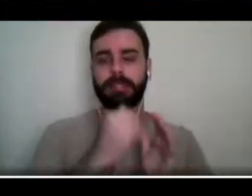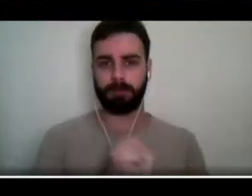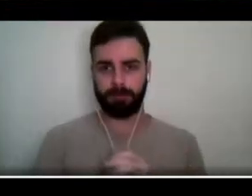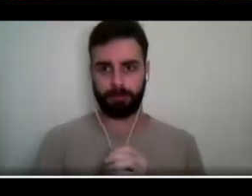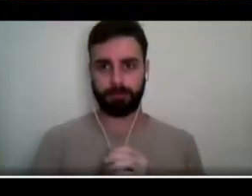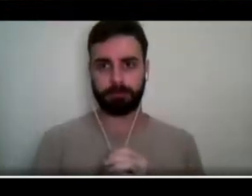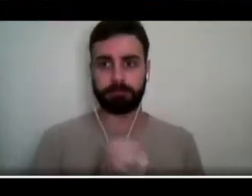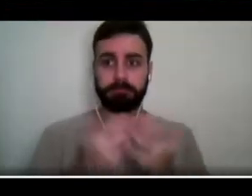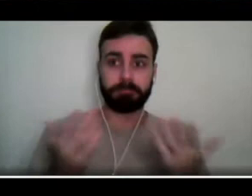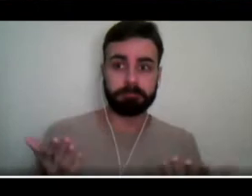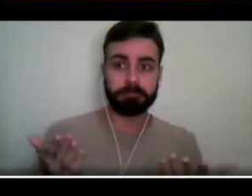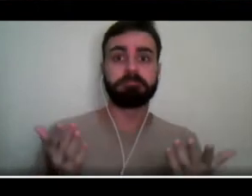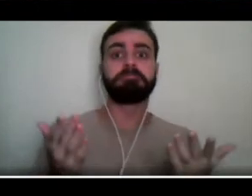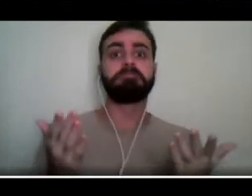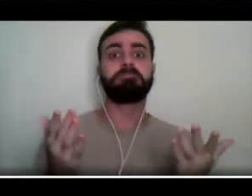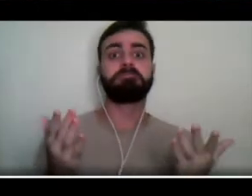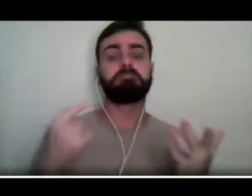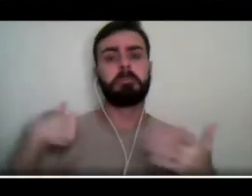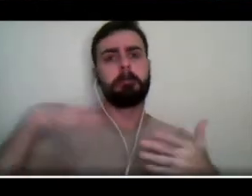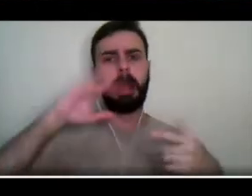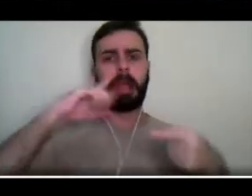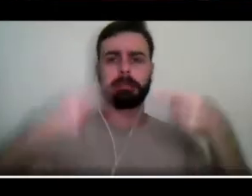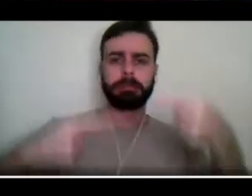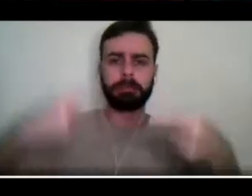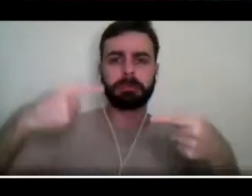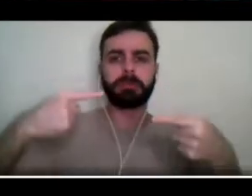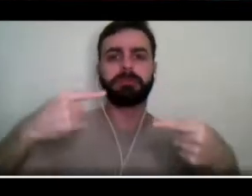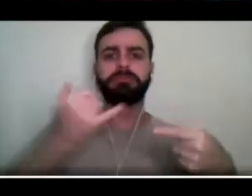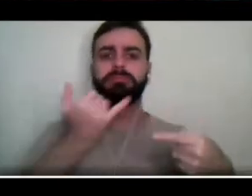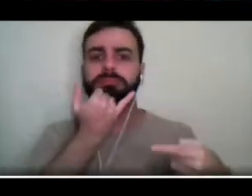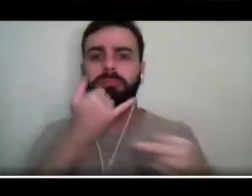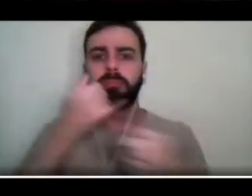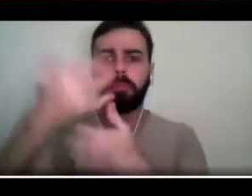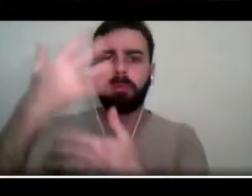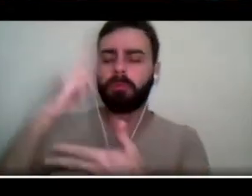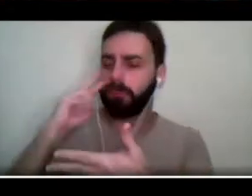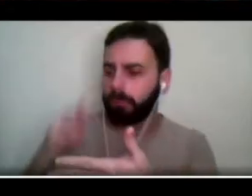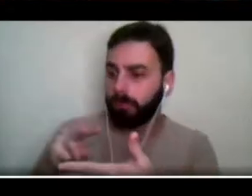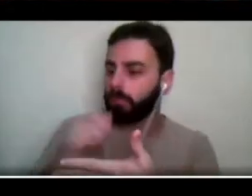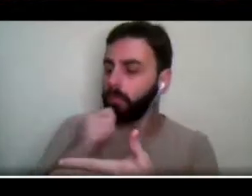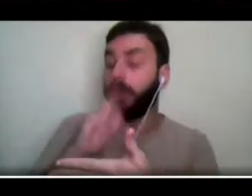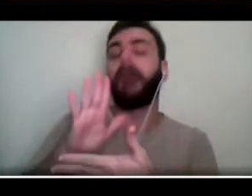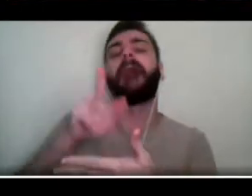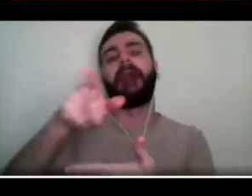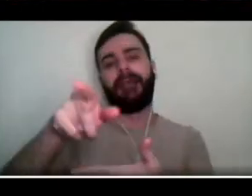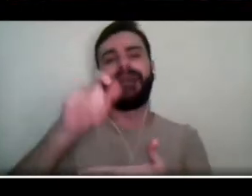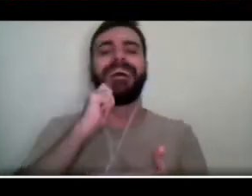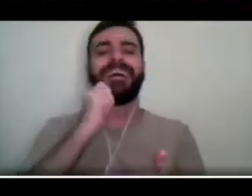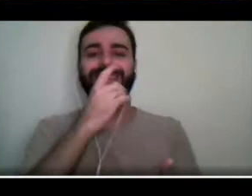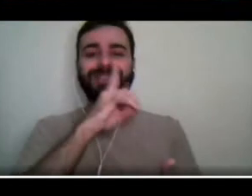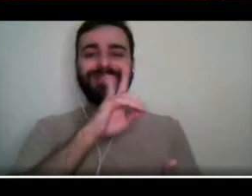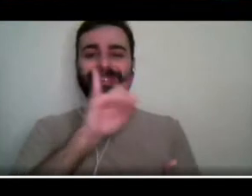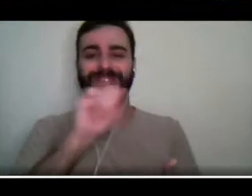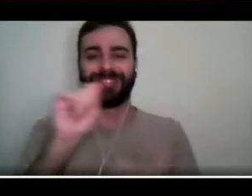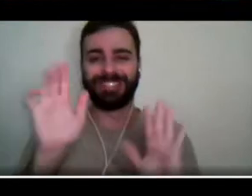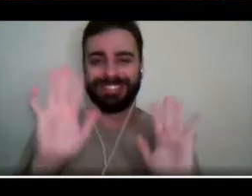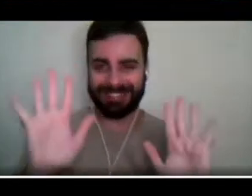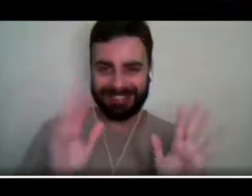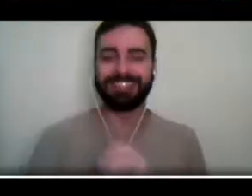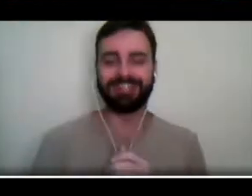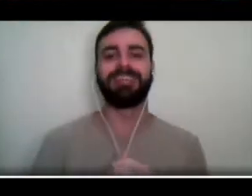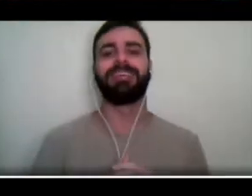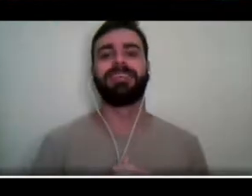aí a gente pode discutir mais. Ah, peraí que alguém escreveu um trem aqui, eu não vi. Ah, a Ana. Bom dia, Ana.